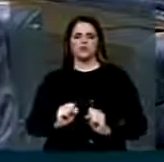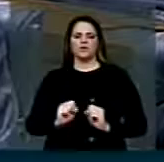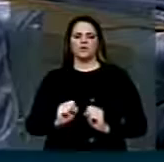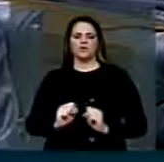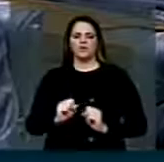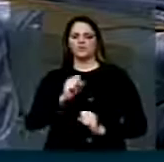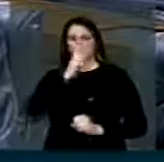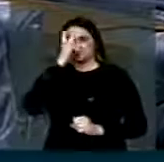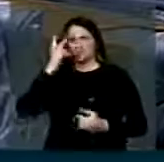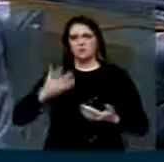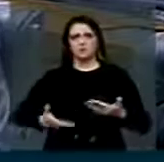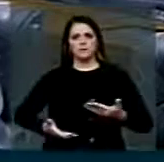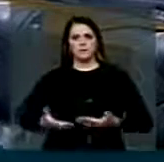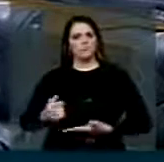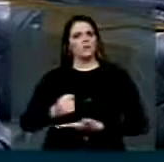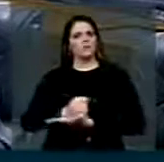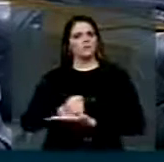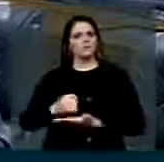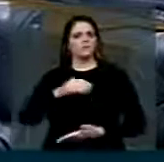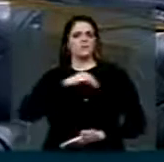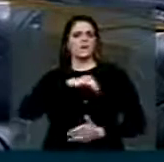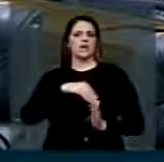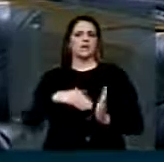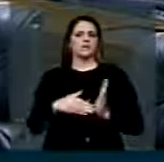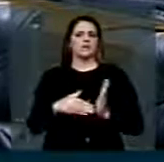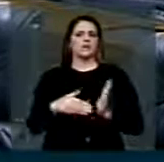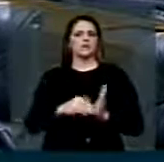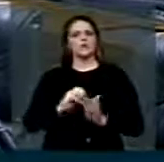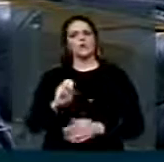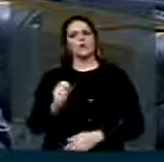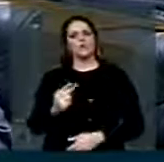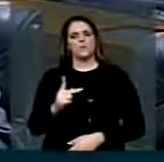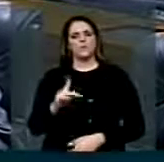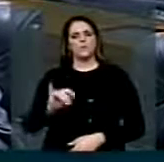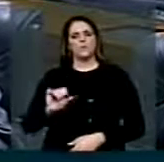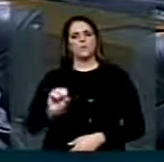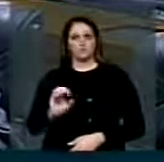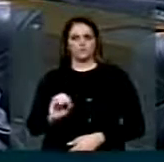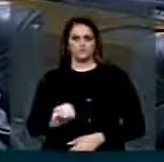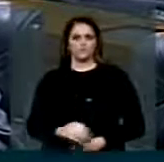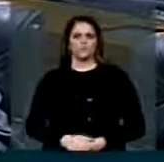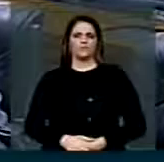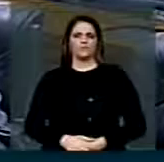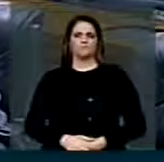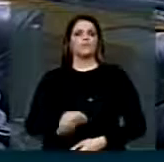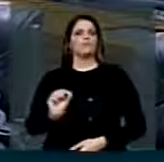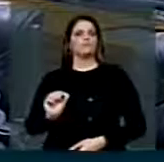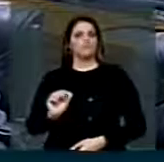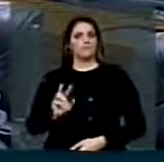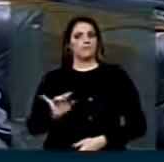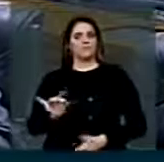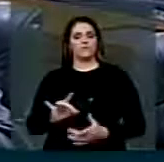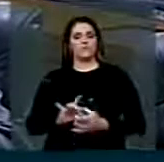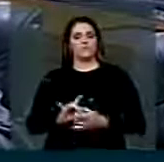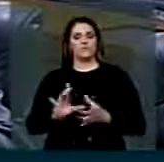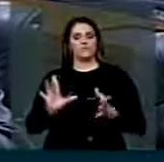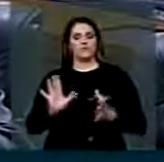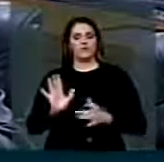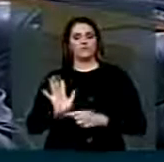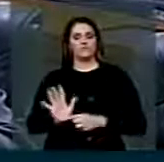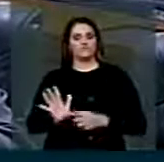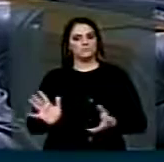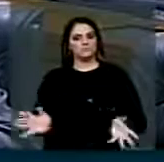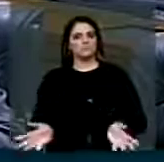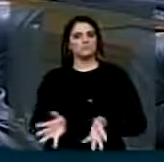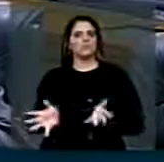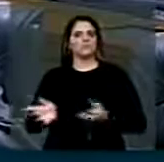empregados contratados que recebam salário mínimo ou piso da categoria. Essa permissão trará benefícios econômicos para os empreendedores, uma